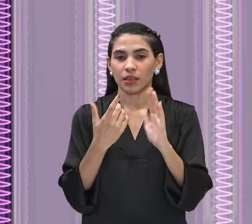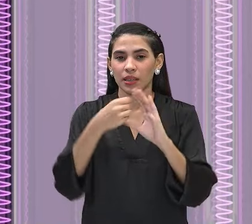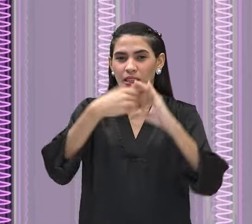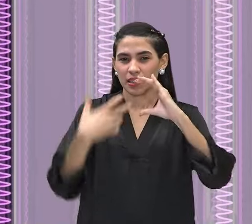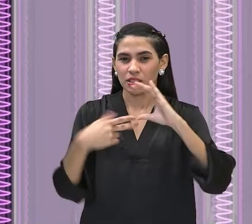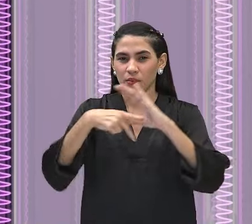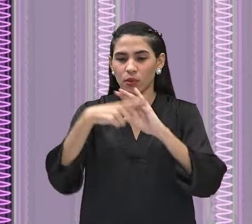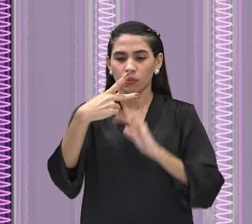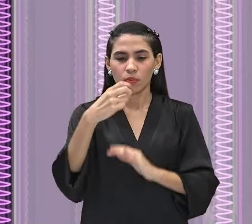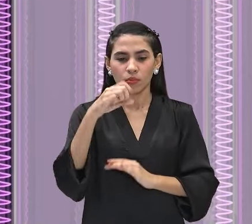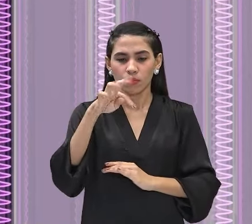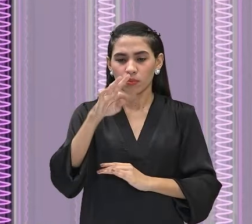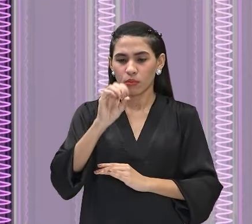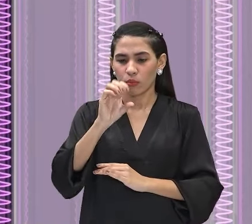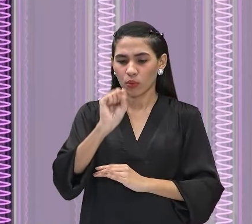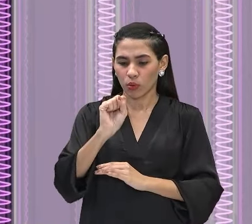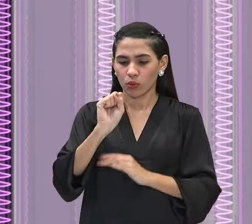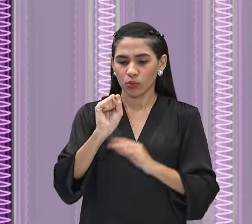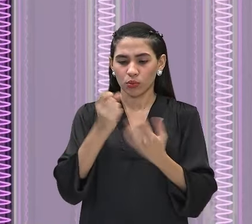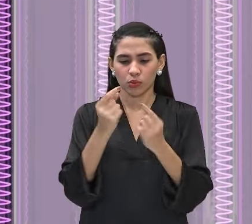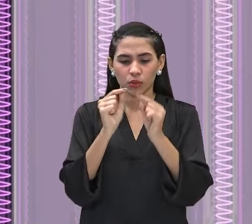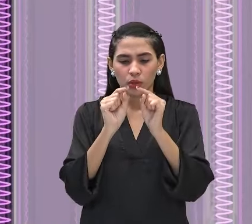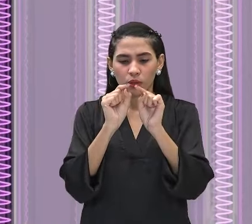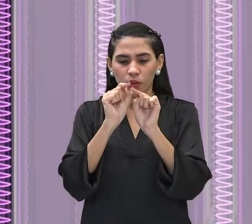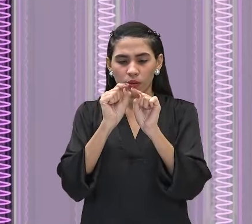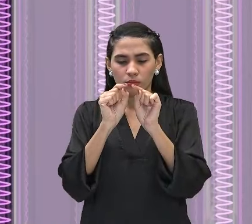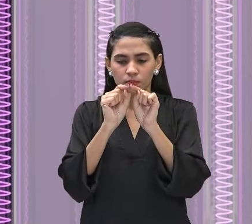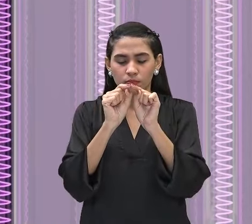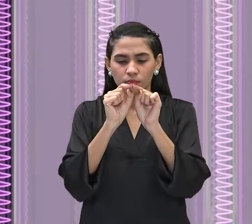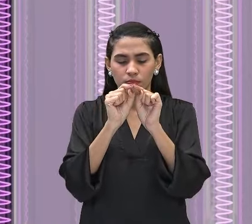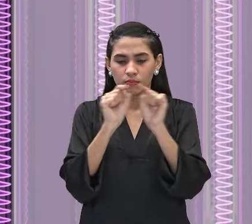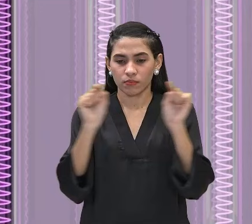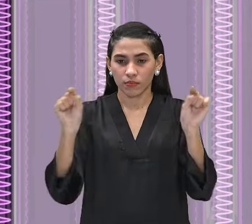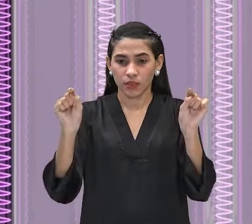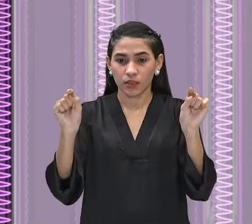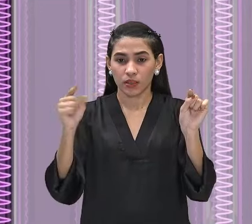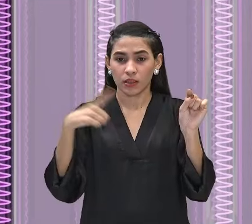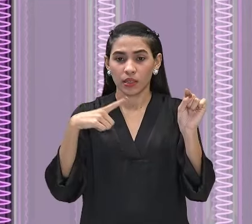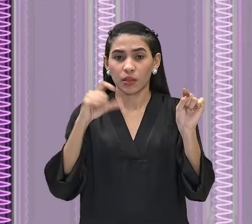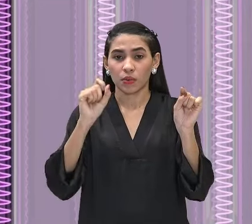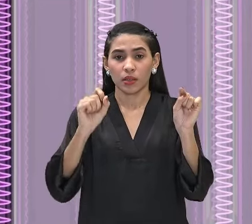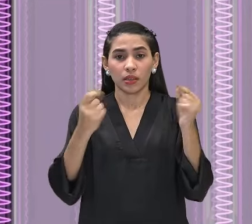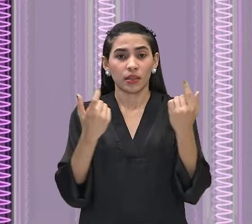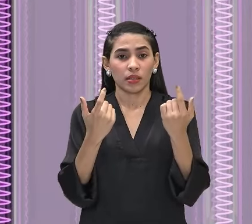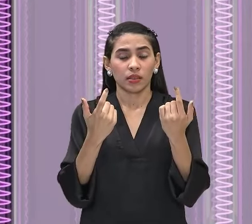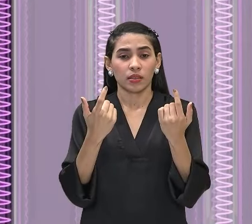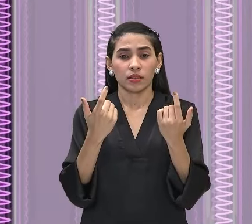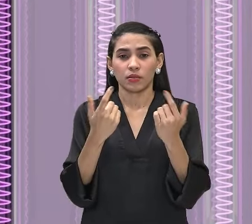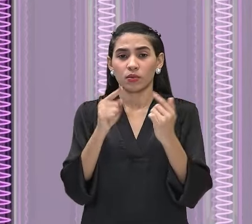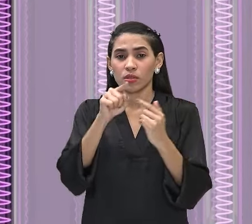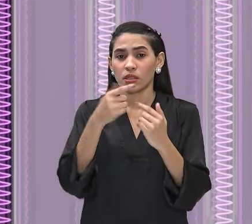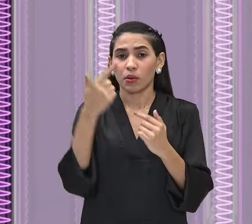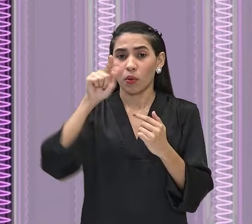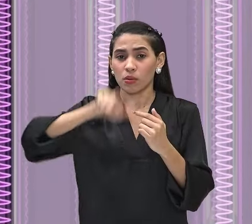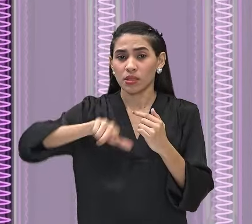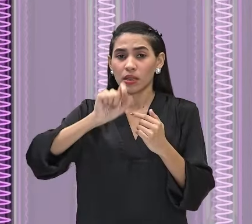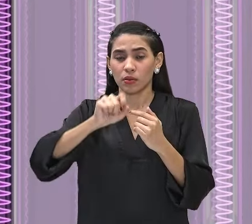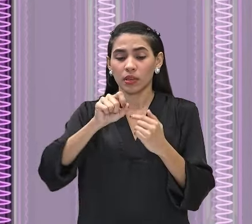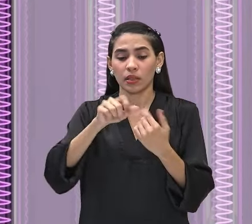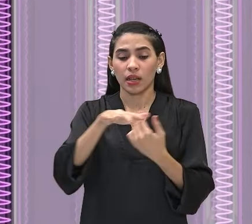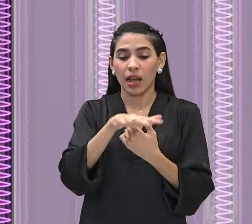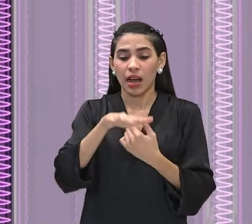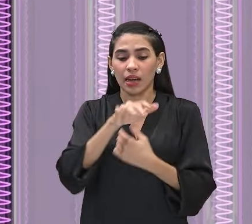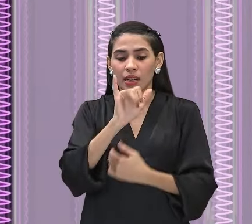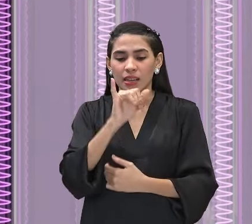estão equidistantes de um centro automaticamente se cria né se constrói uma região